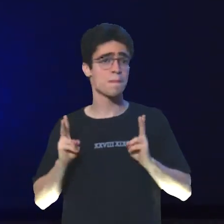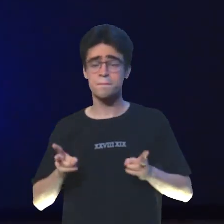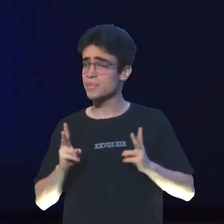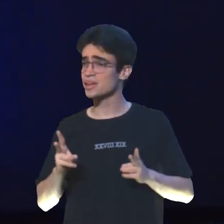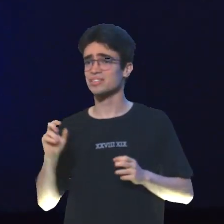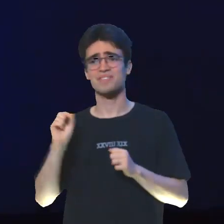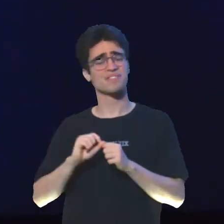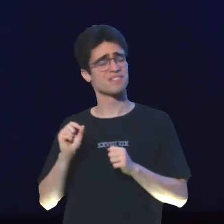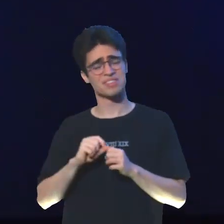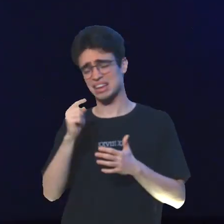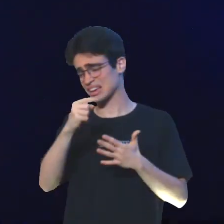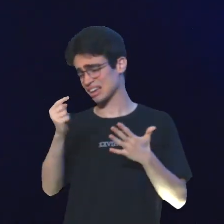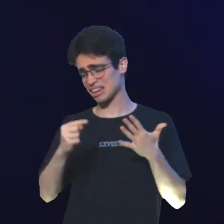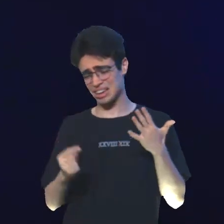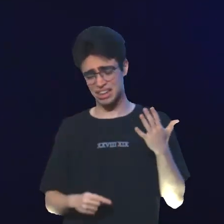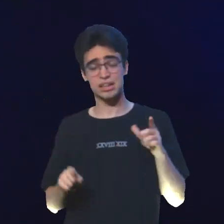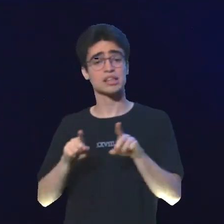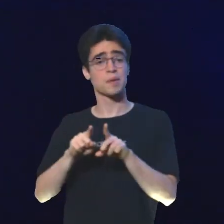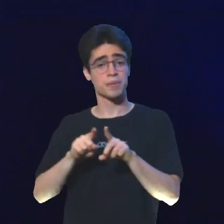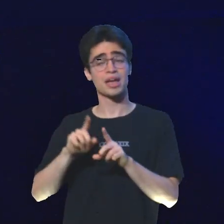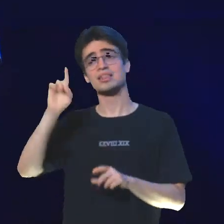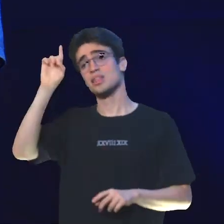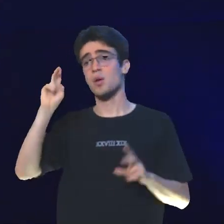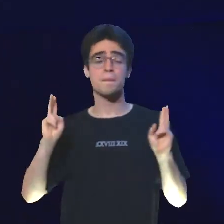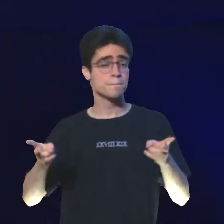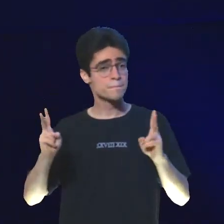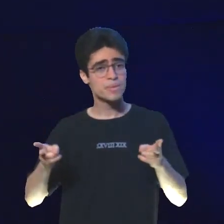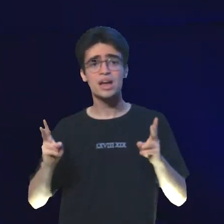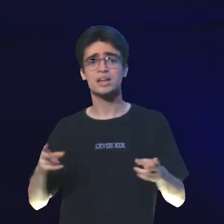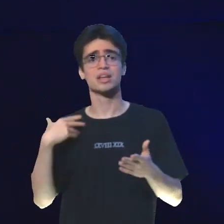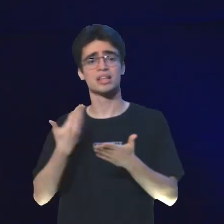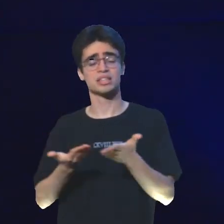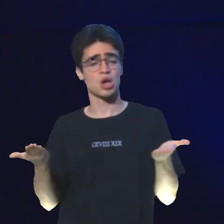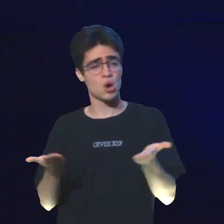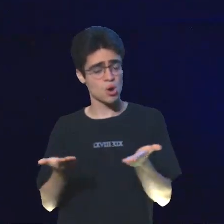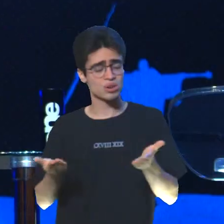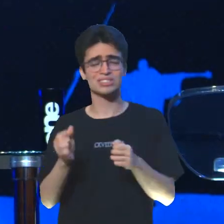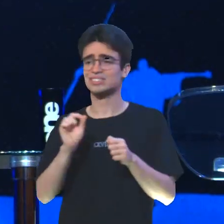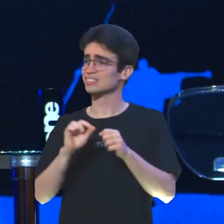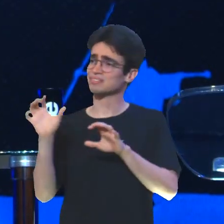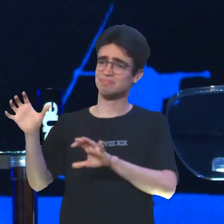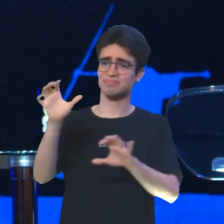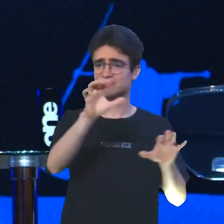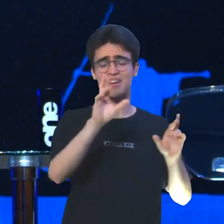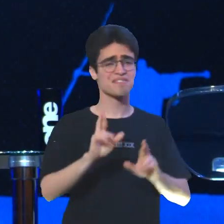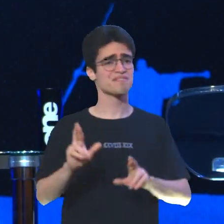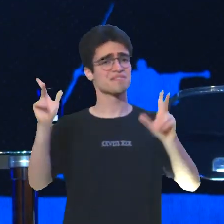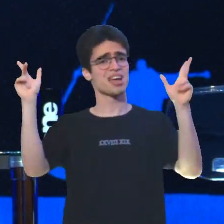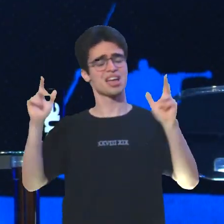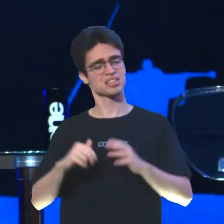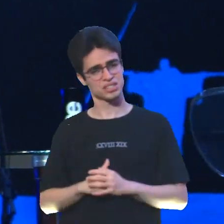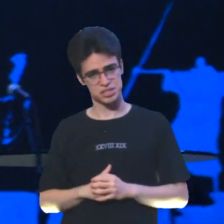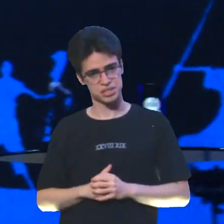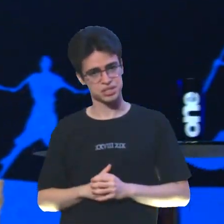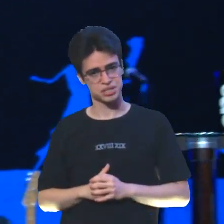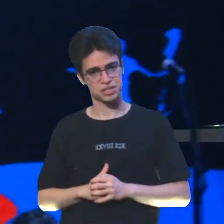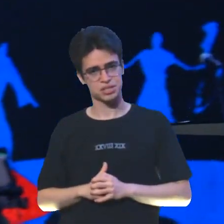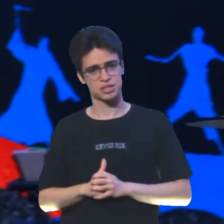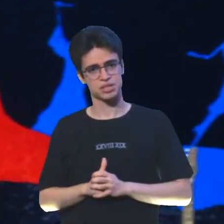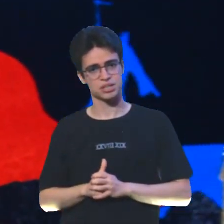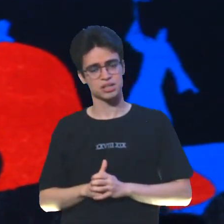tudo isso é o mesmo Deus que está aqui, querendo fazer algo diferente na sua vida. Só